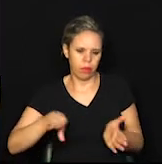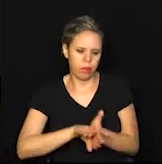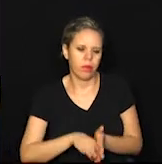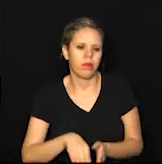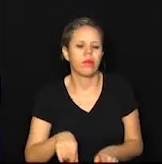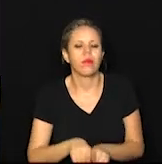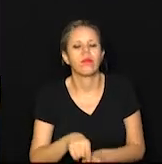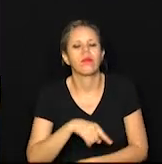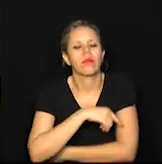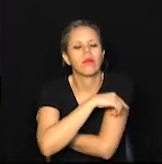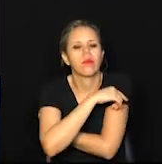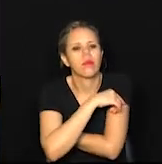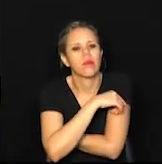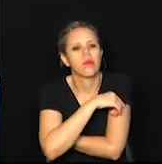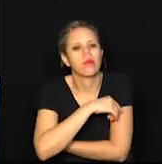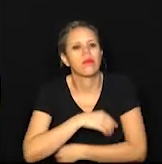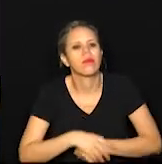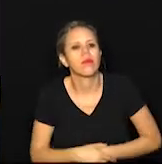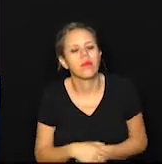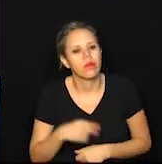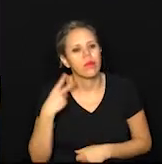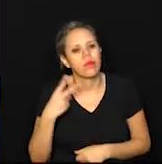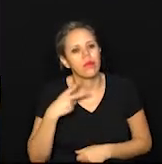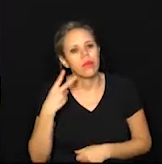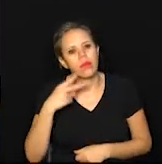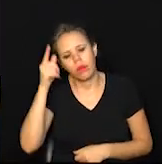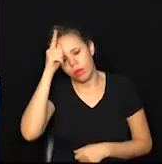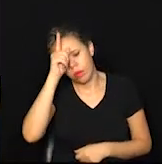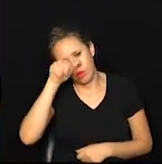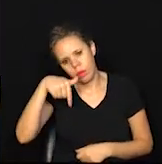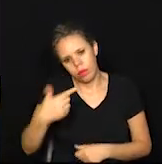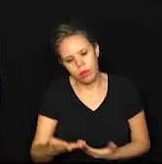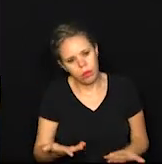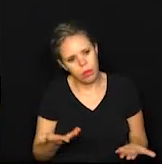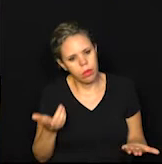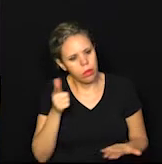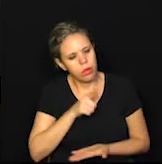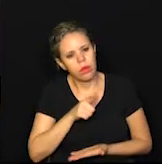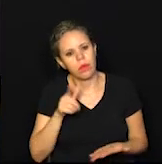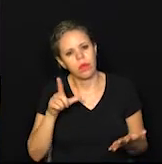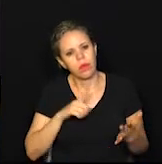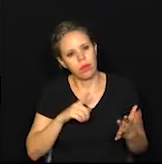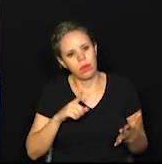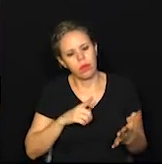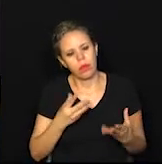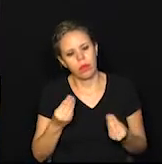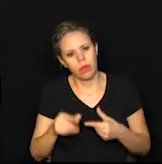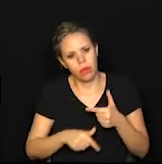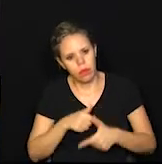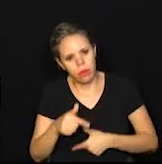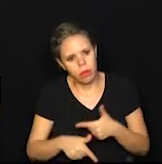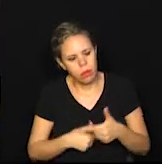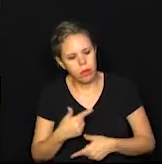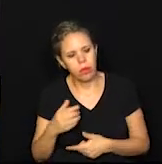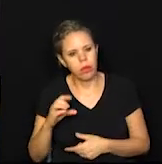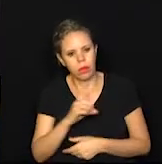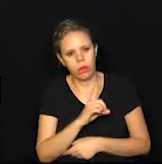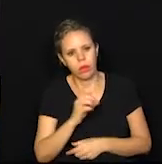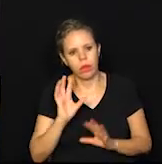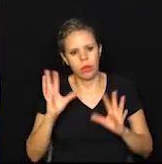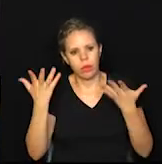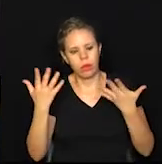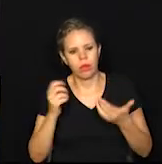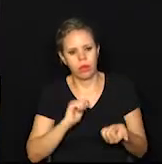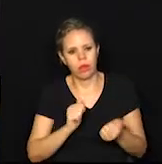também o vereador Peta, o qual consegui, por muito trabalho, ser coordenador de evento